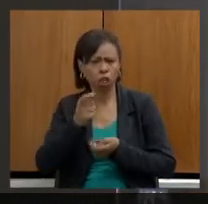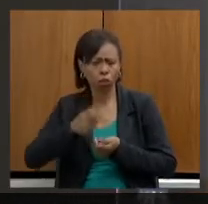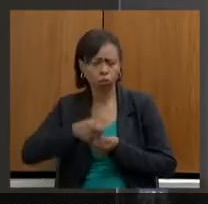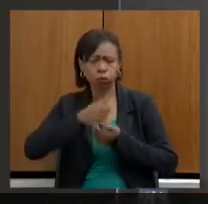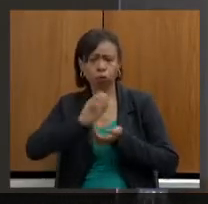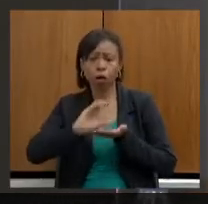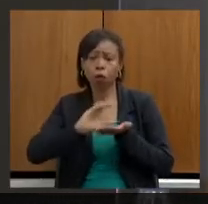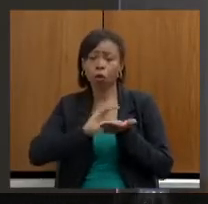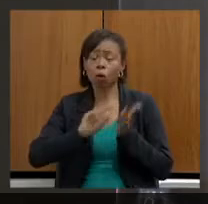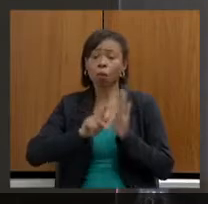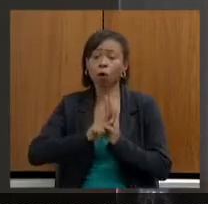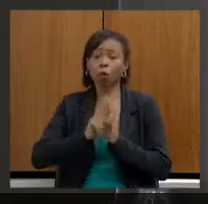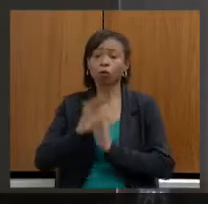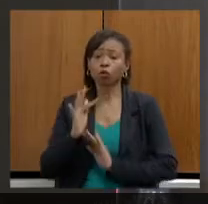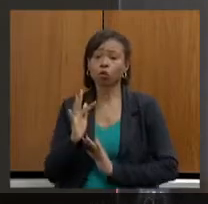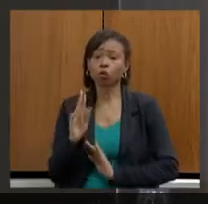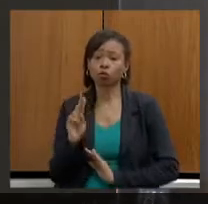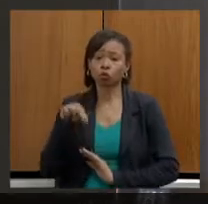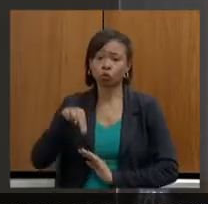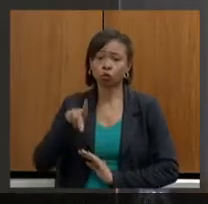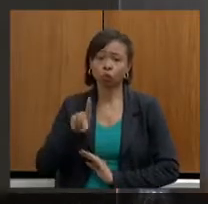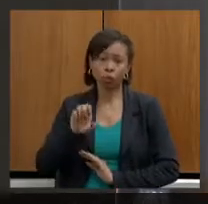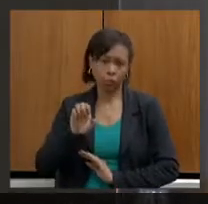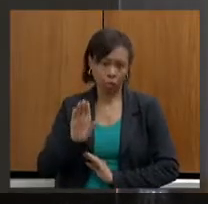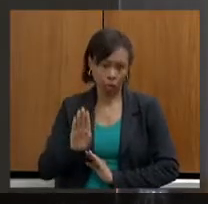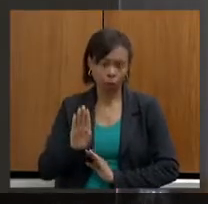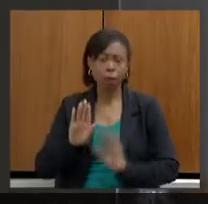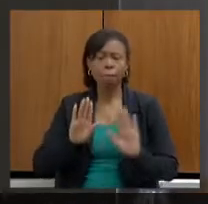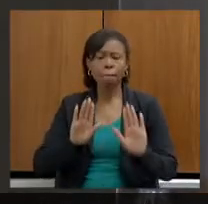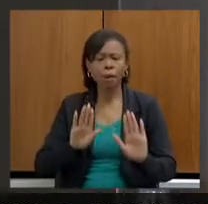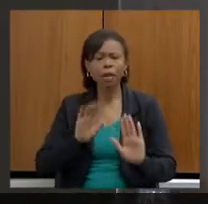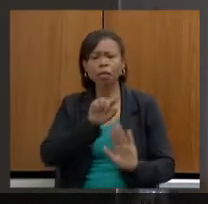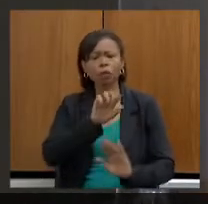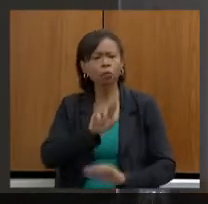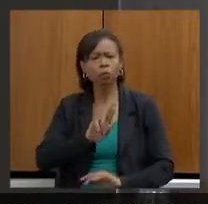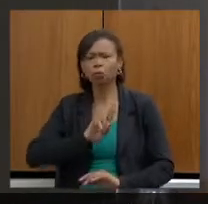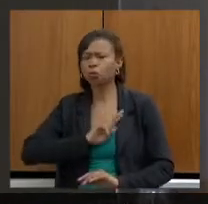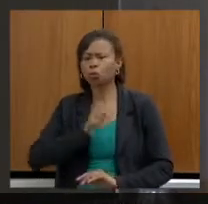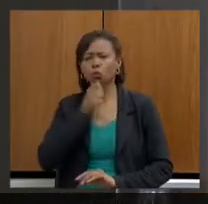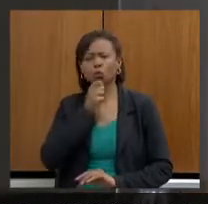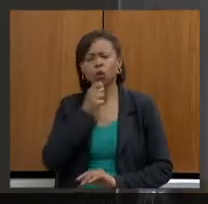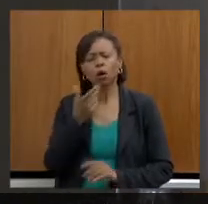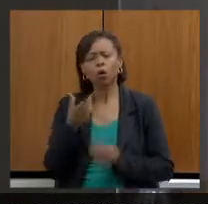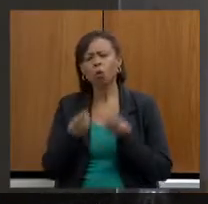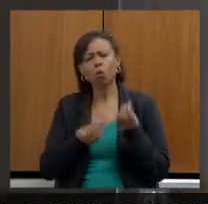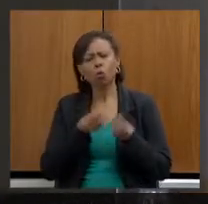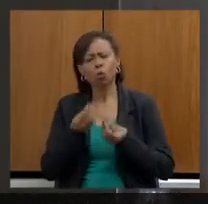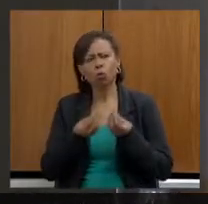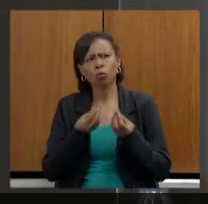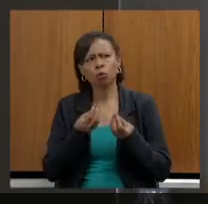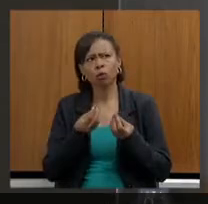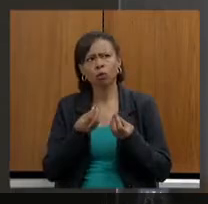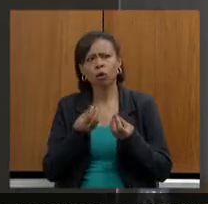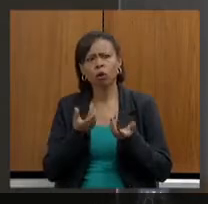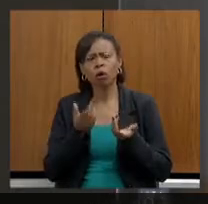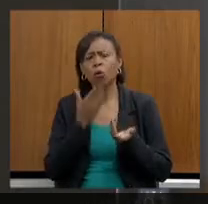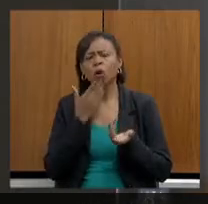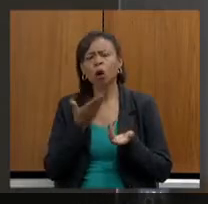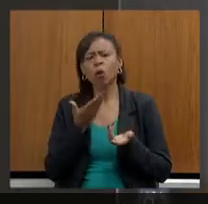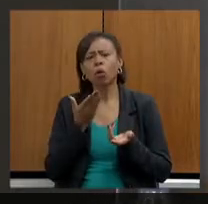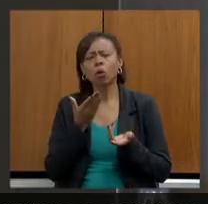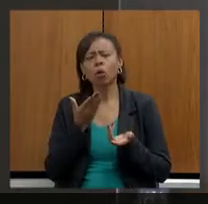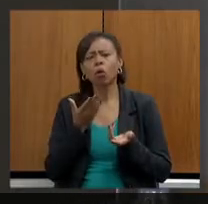verba do fundeb eu queria saber exatamente que ainda não foi respondido claramente não é qualquer intenção da